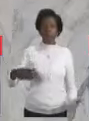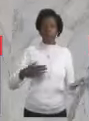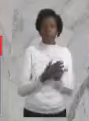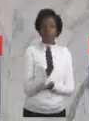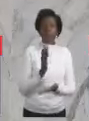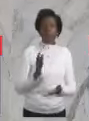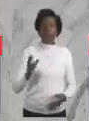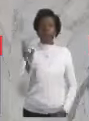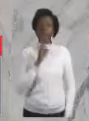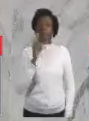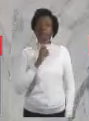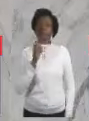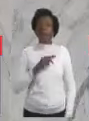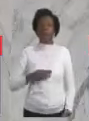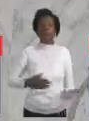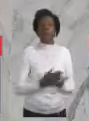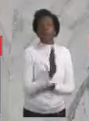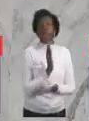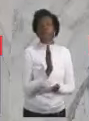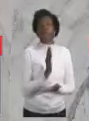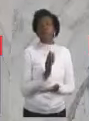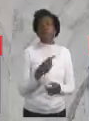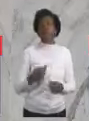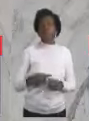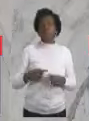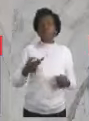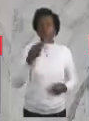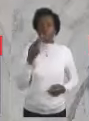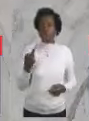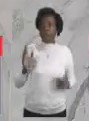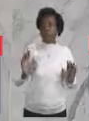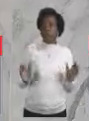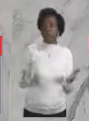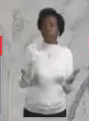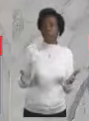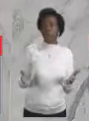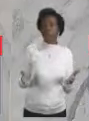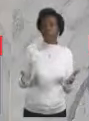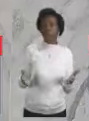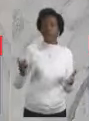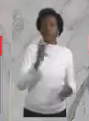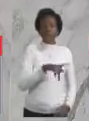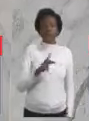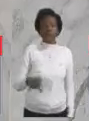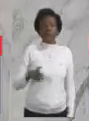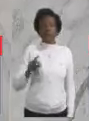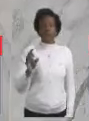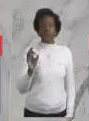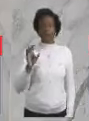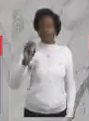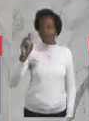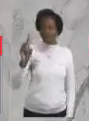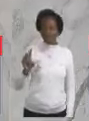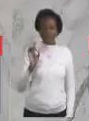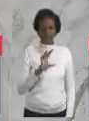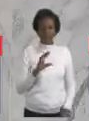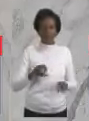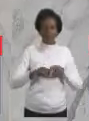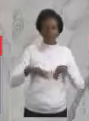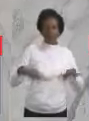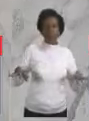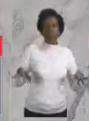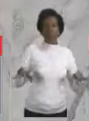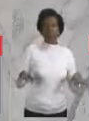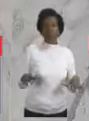em caráter de extrema urgência porque como eu disse não são só os professores categoria ó que são prejudicados